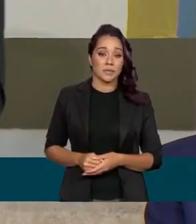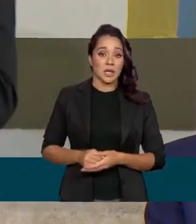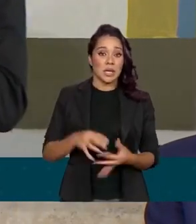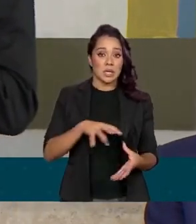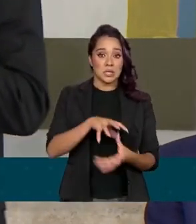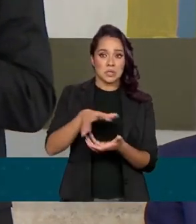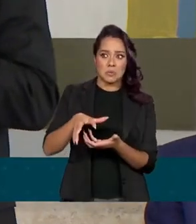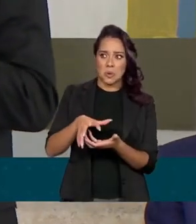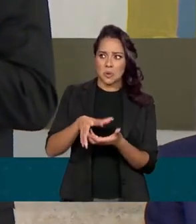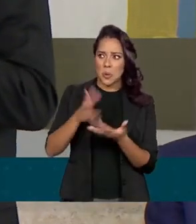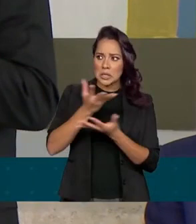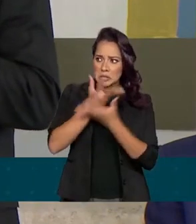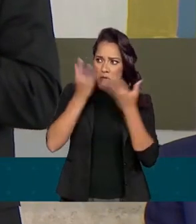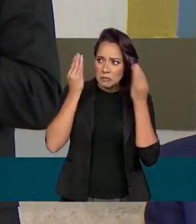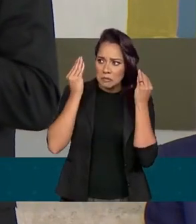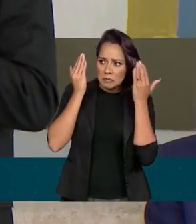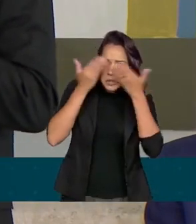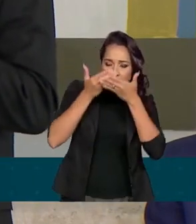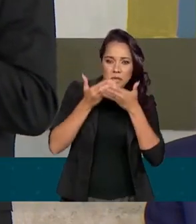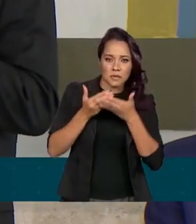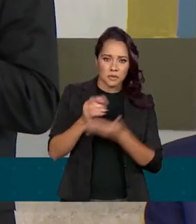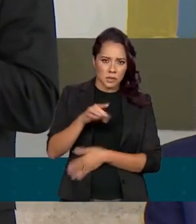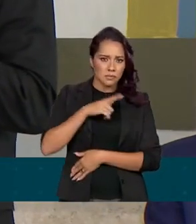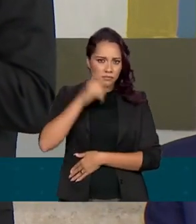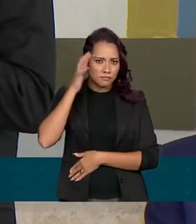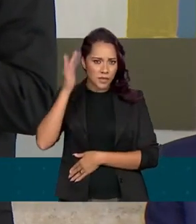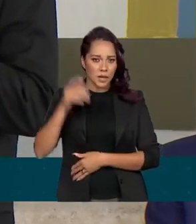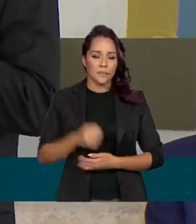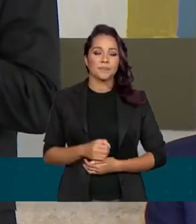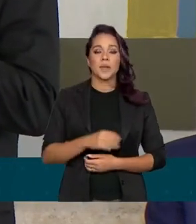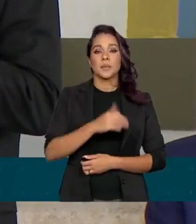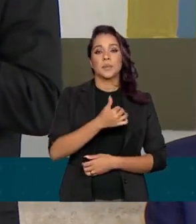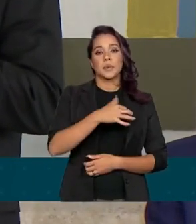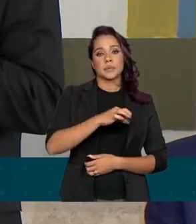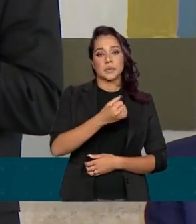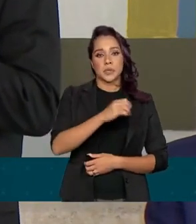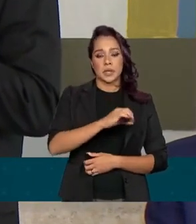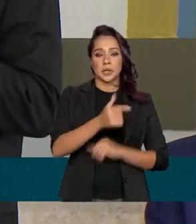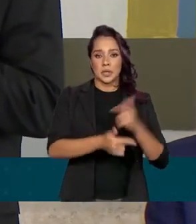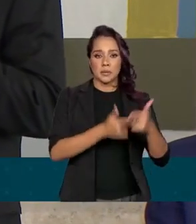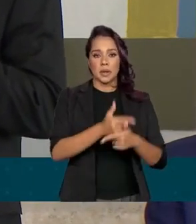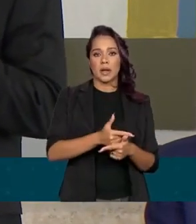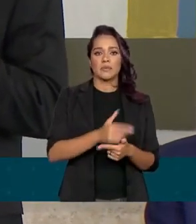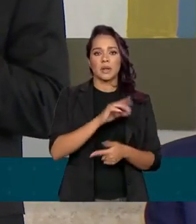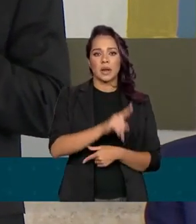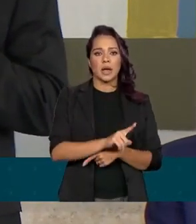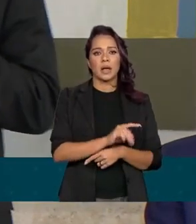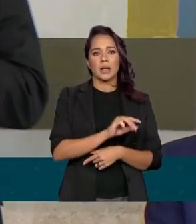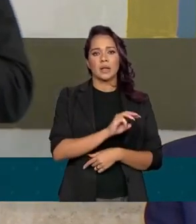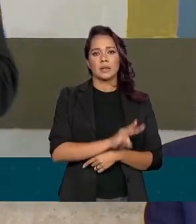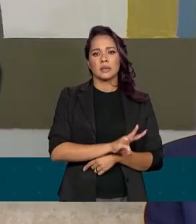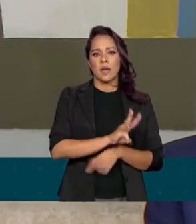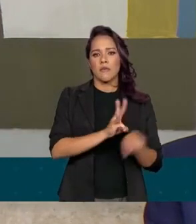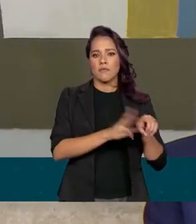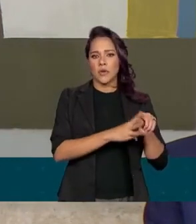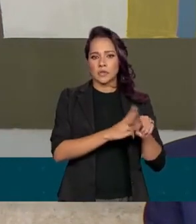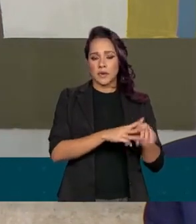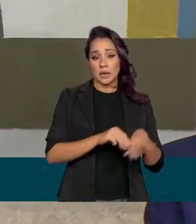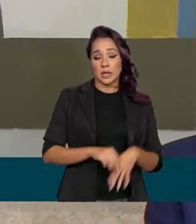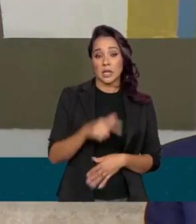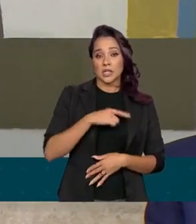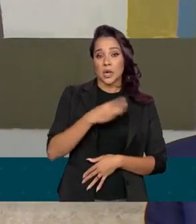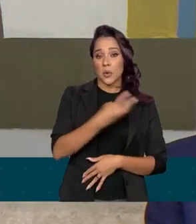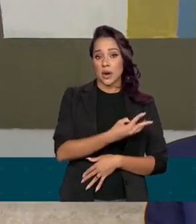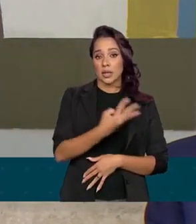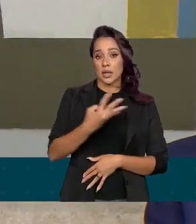mundo quase que invisível, só para vocês terem ideia, nos anos 80 eu trabalhava na Volkswagen, tinha 44